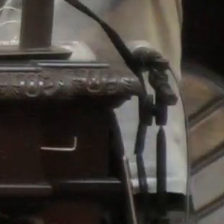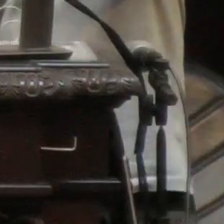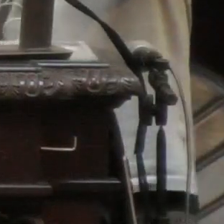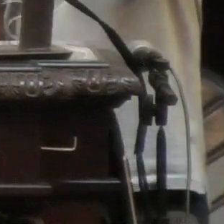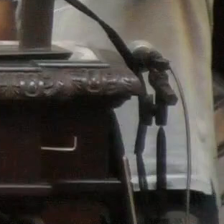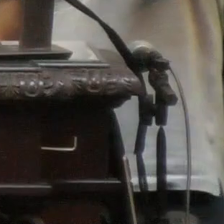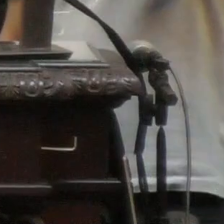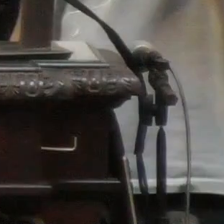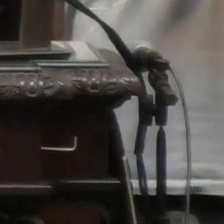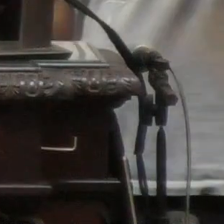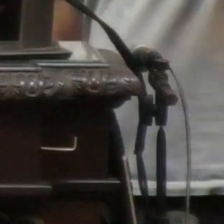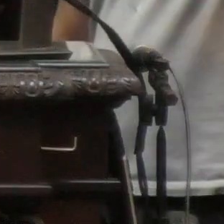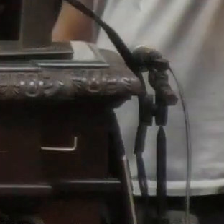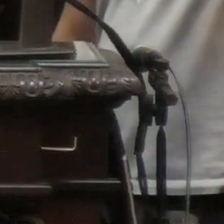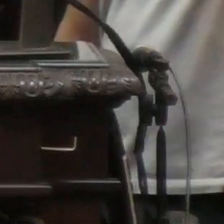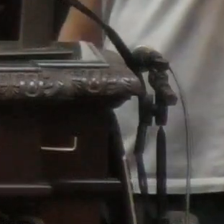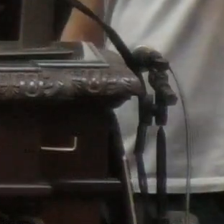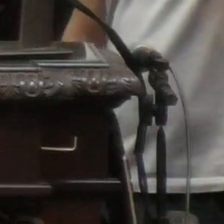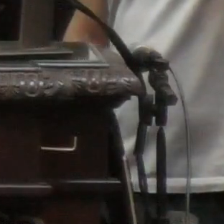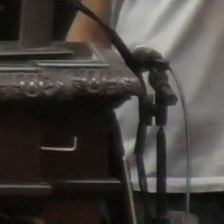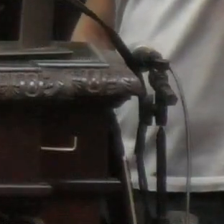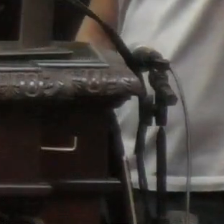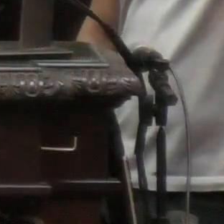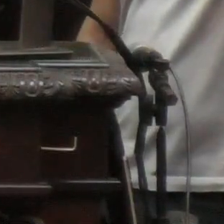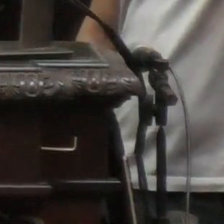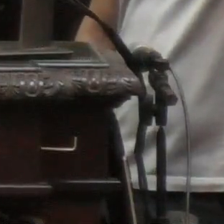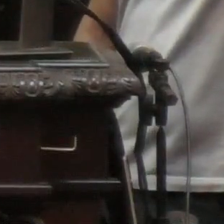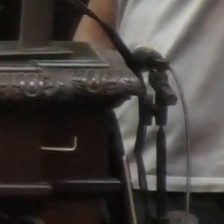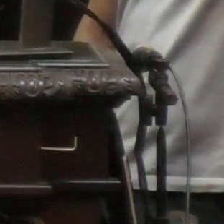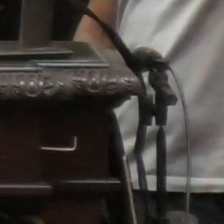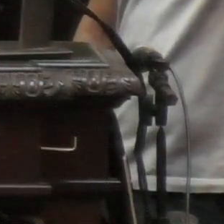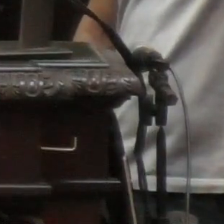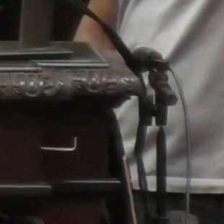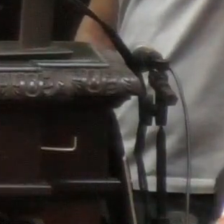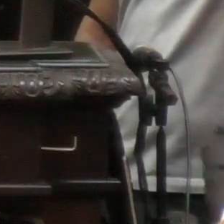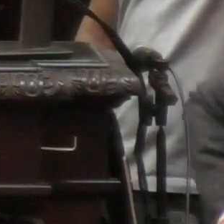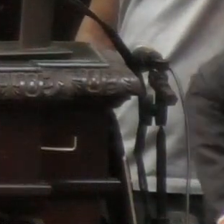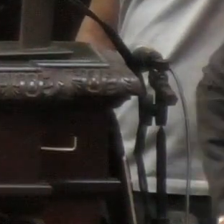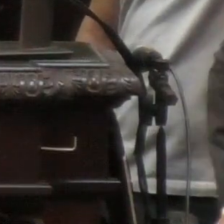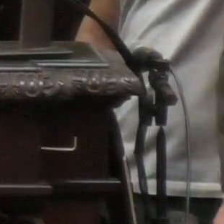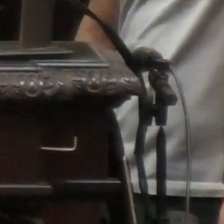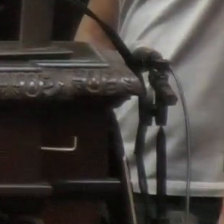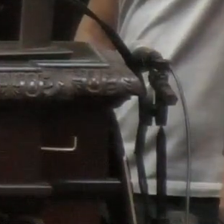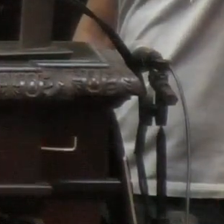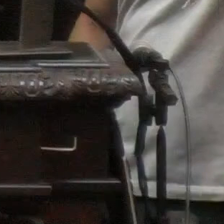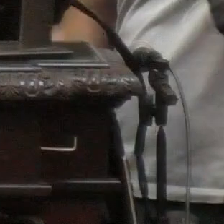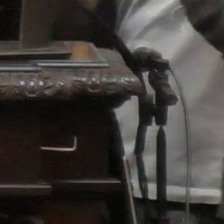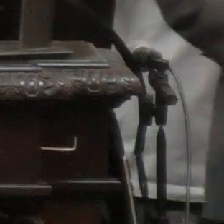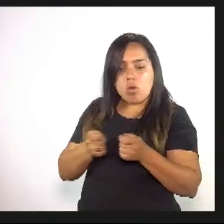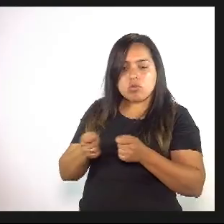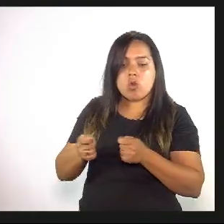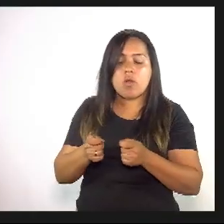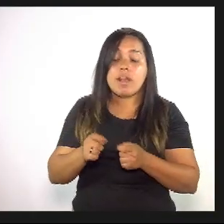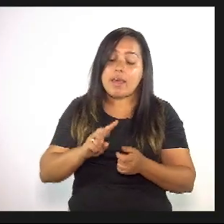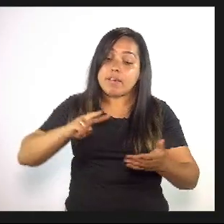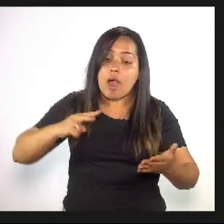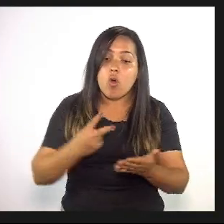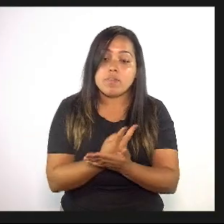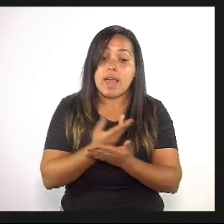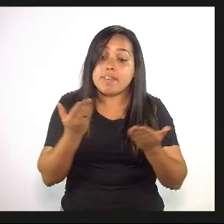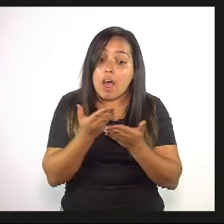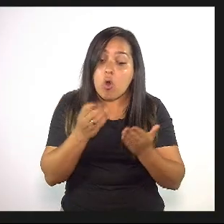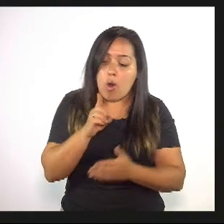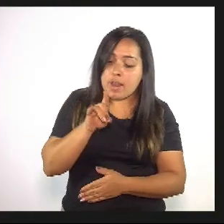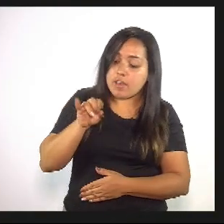2020 da Comissão de Orçamento, Finanças, Fiscalização Financeira e Controle, a ser realizada no dia